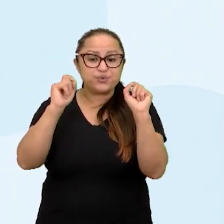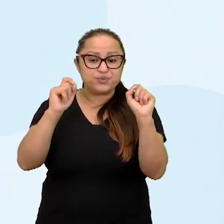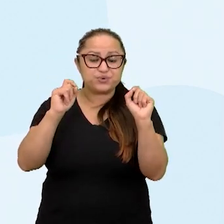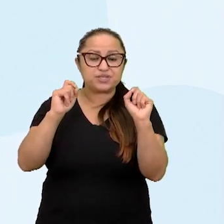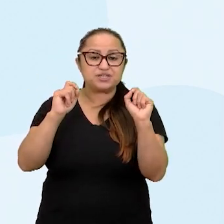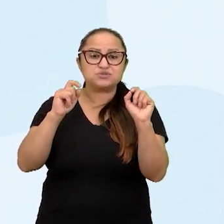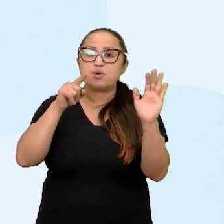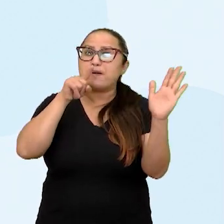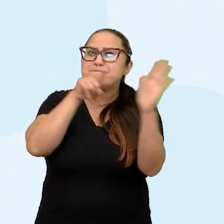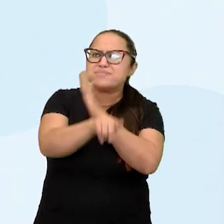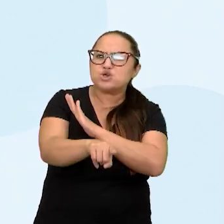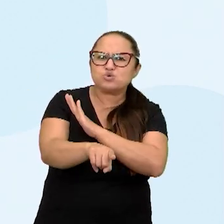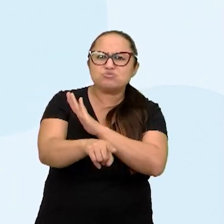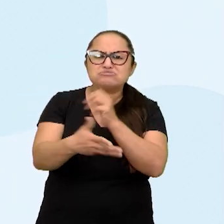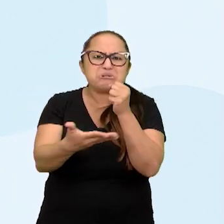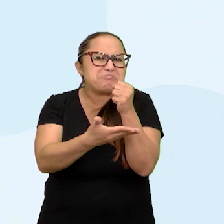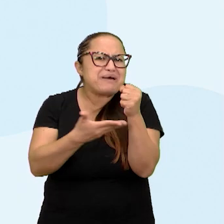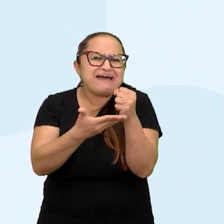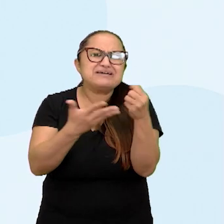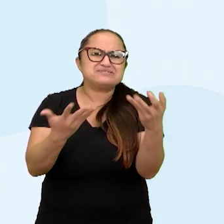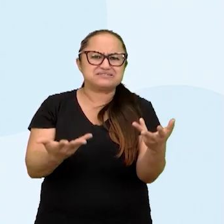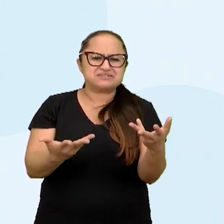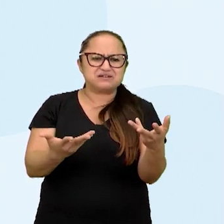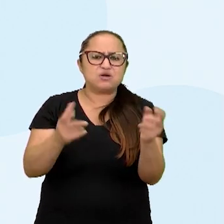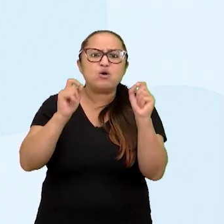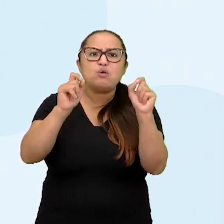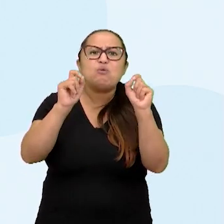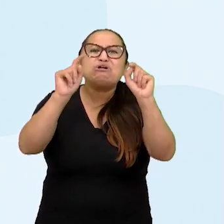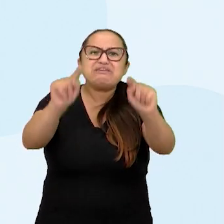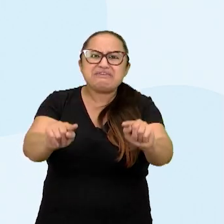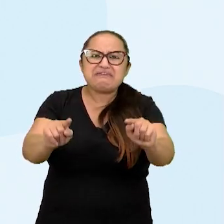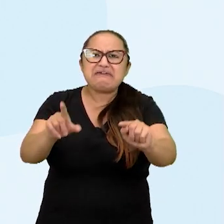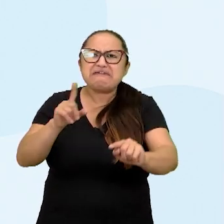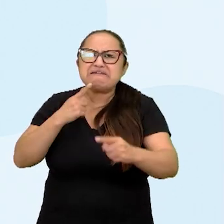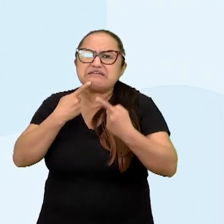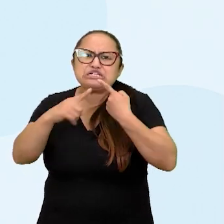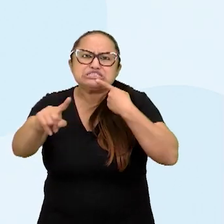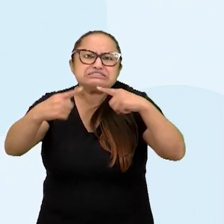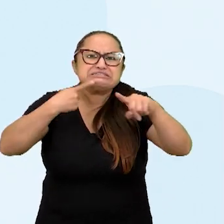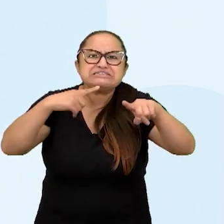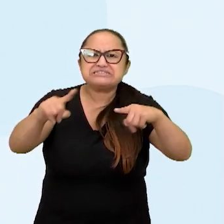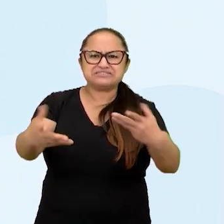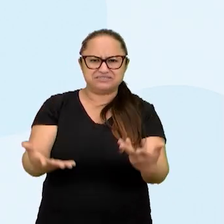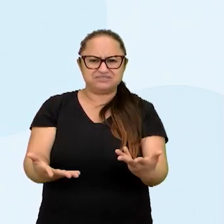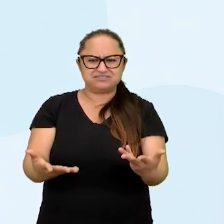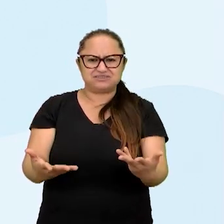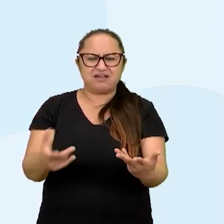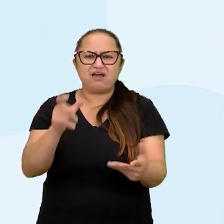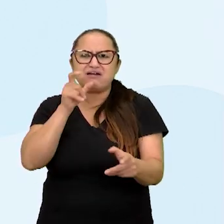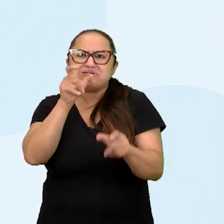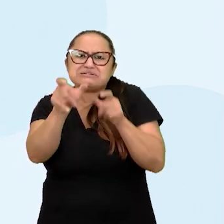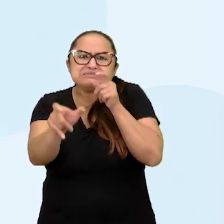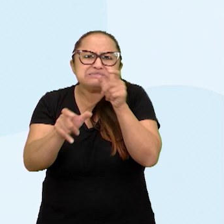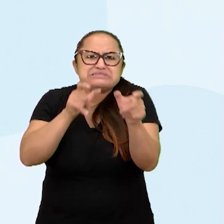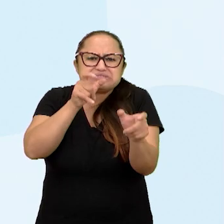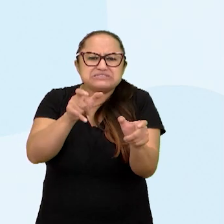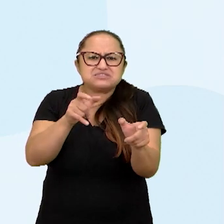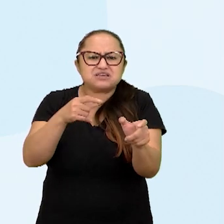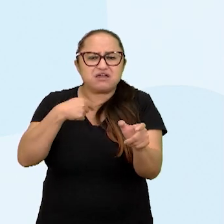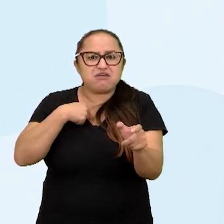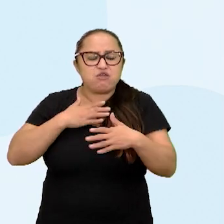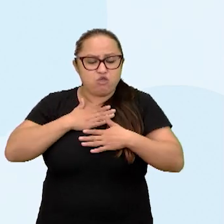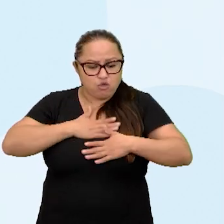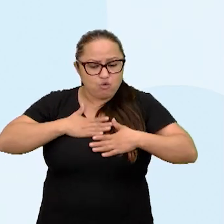questão básica, que é a seguinte: o que é crítica? Né? O que é crítica, Thiago? Eu gosto da